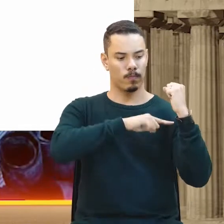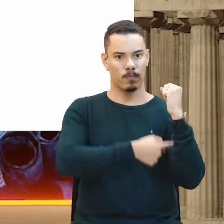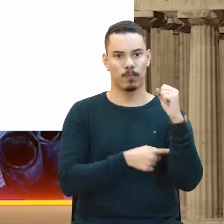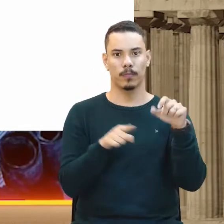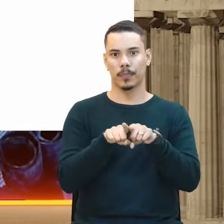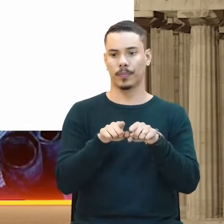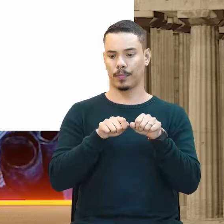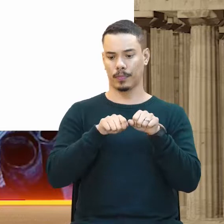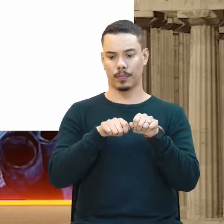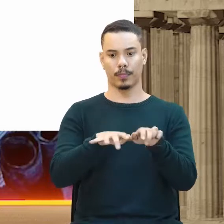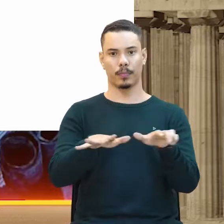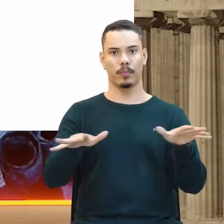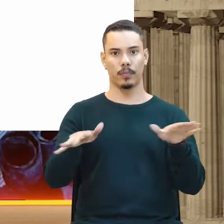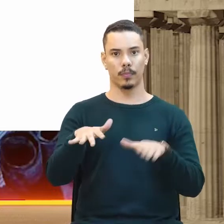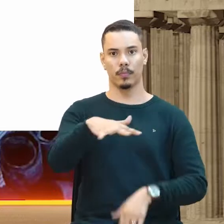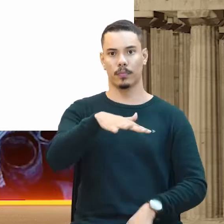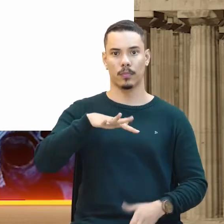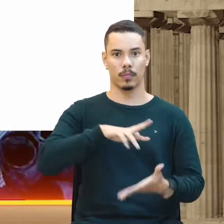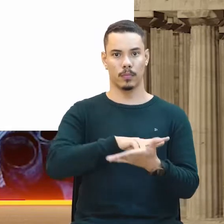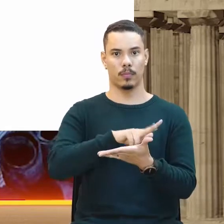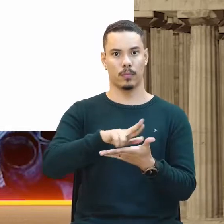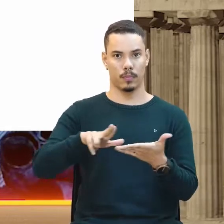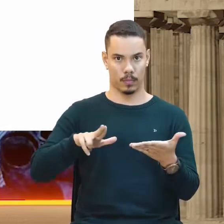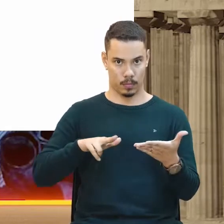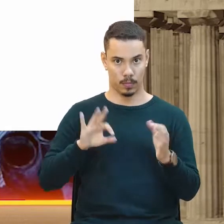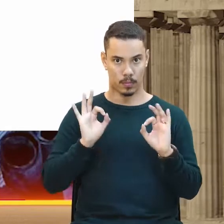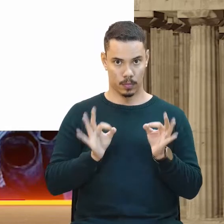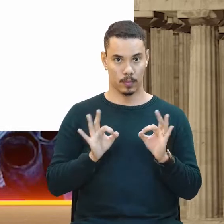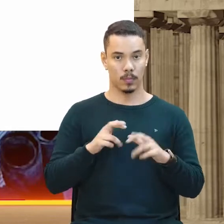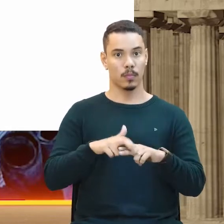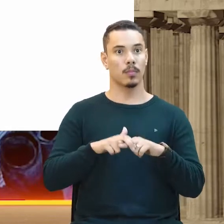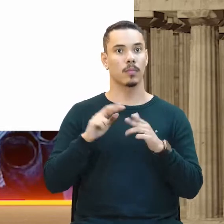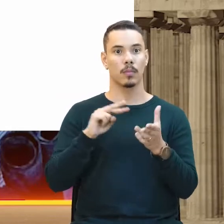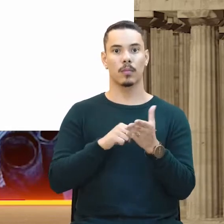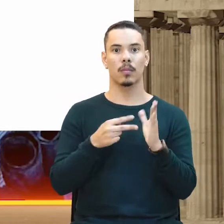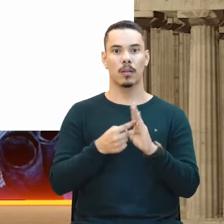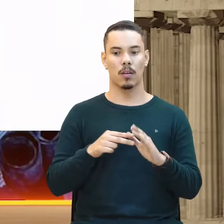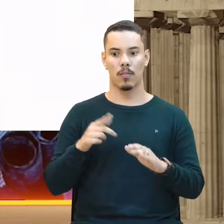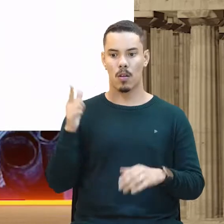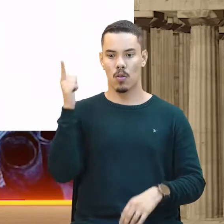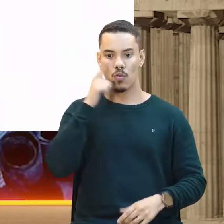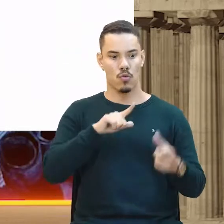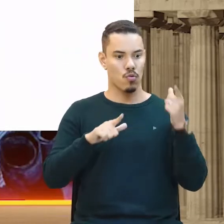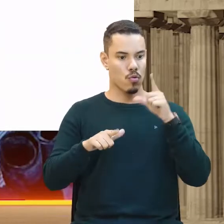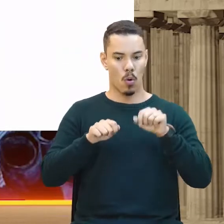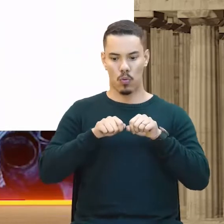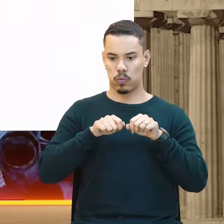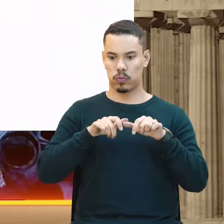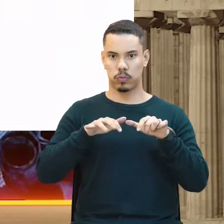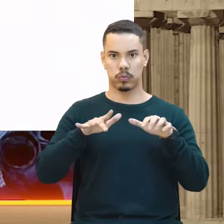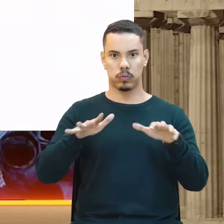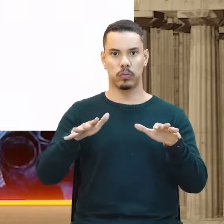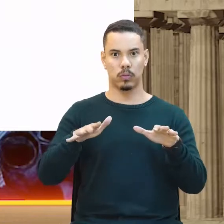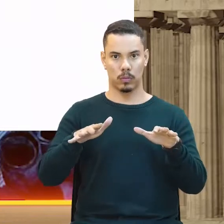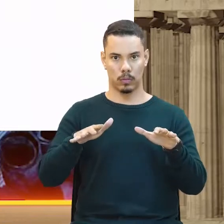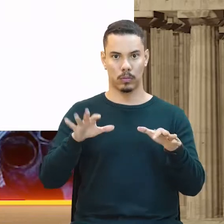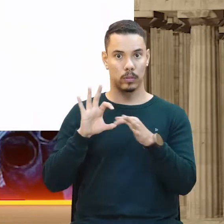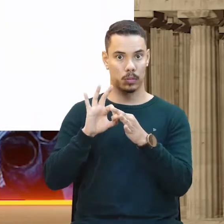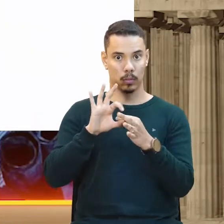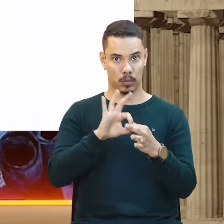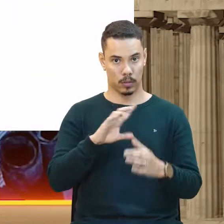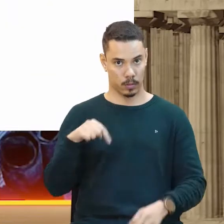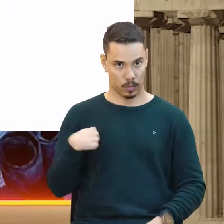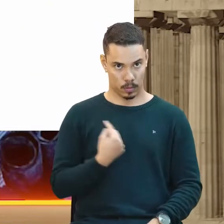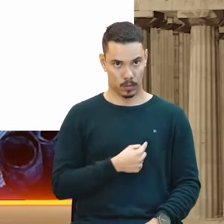espalhar por vários outros horizontes, ou seja, ele vai ganhando o mundo aos poucos. E é esse o contexto que a gente